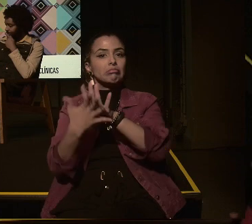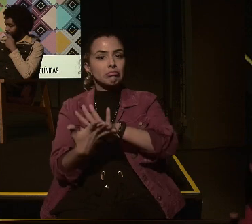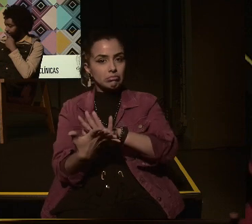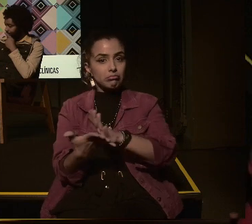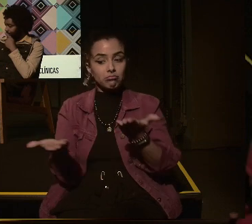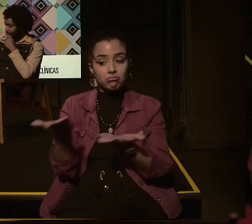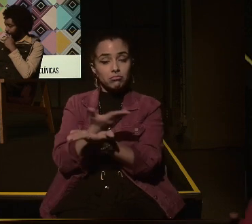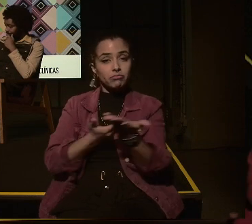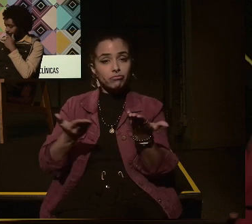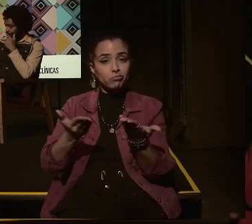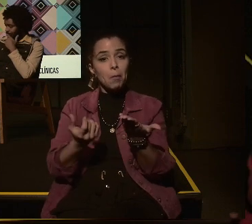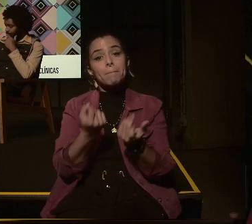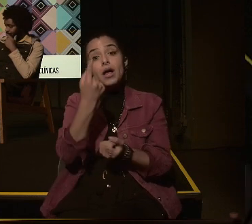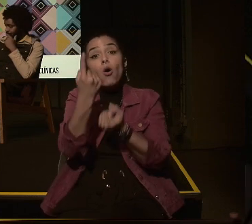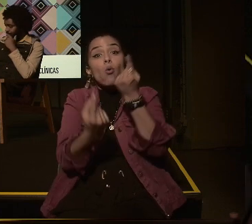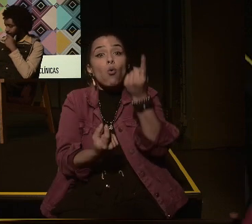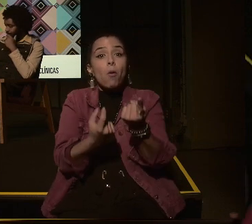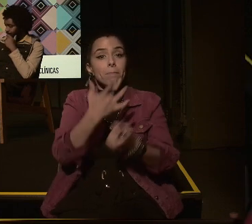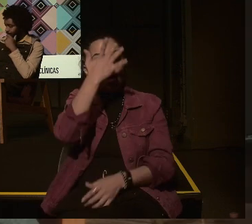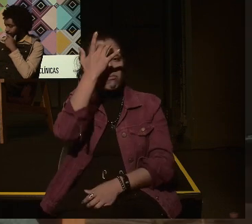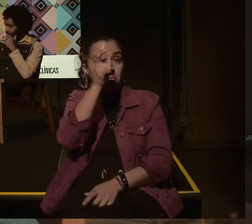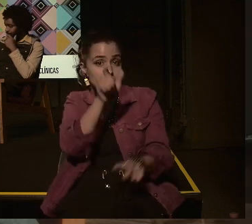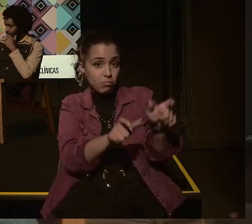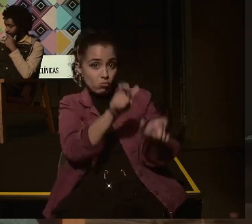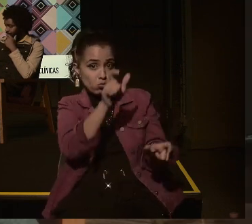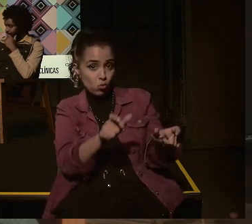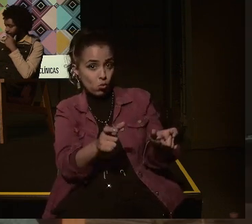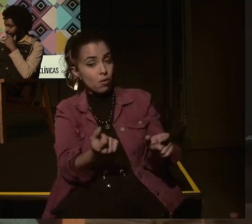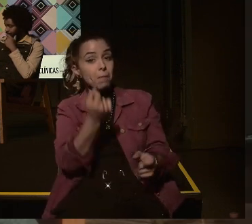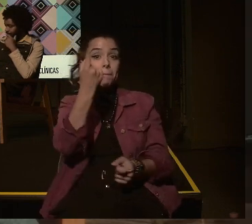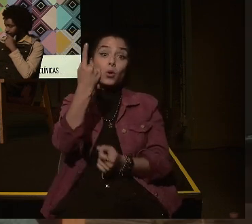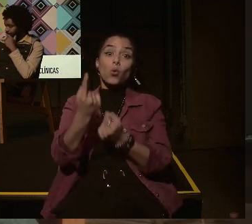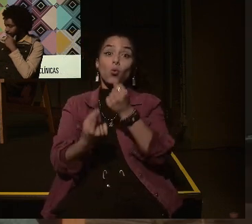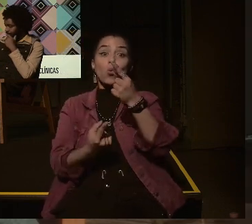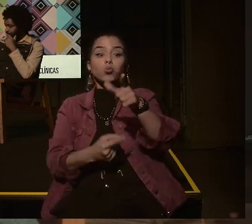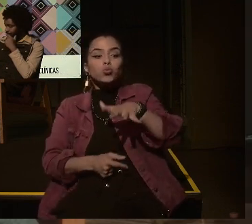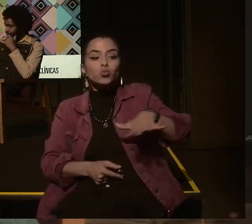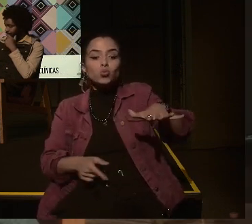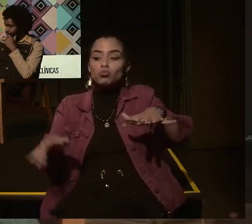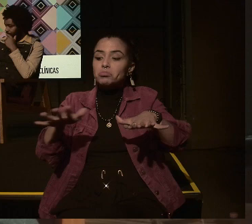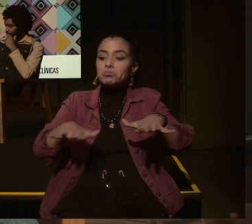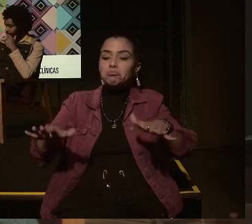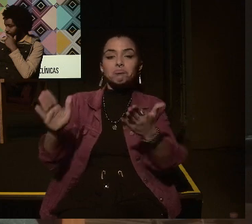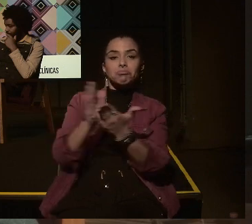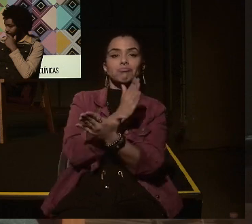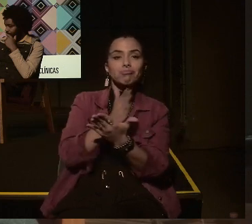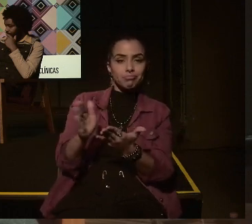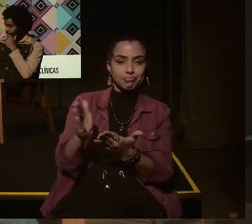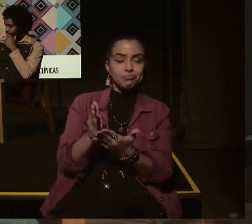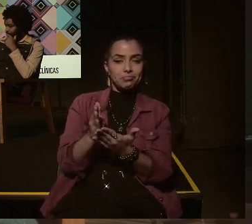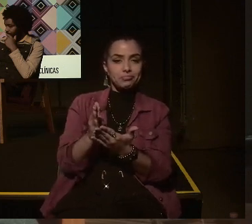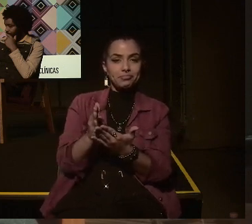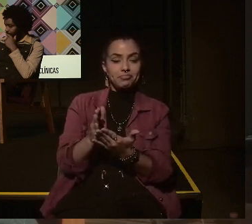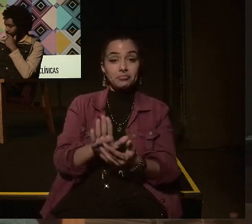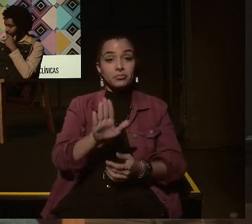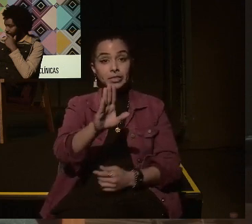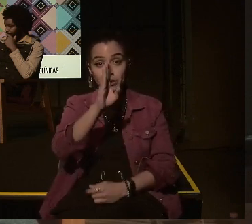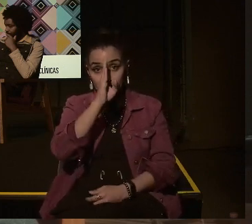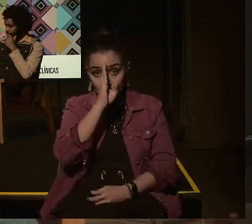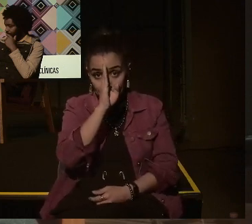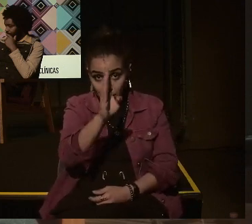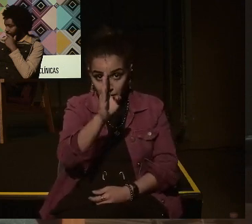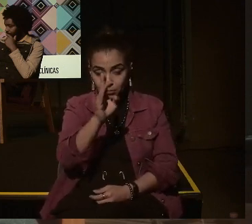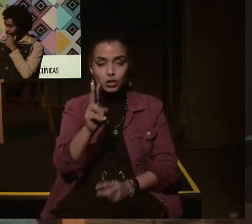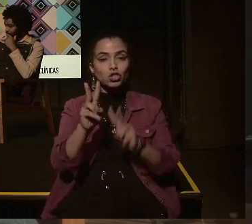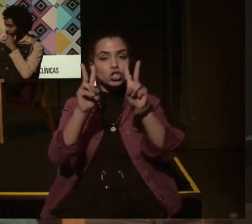para determinados corpos e determinados territórios. Mas, acima de tudo, forjou no imaginário